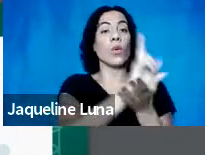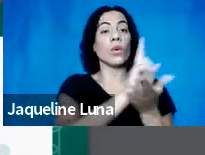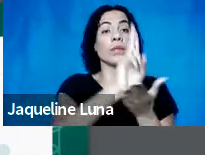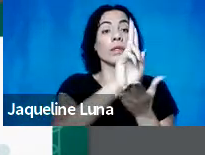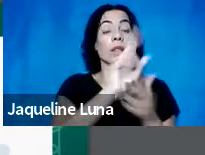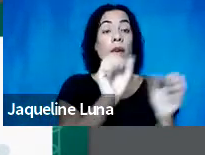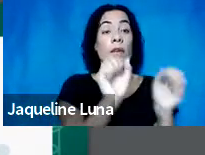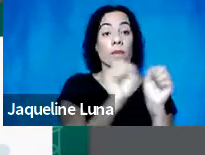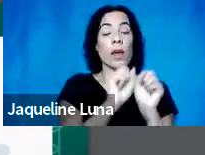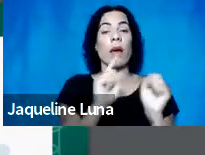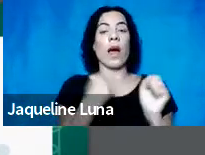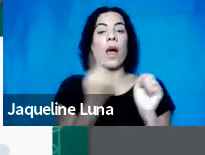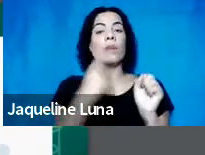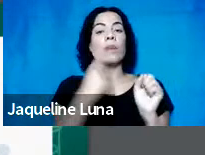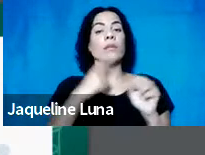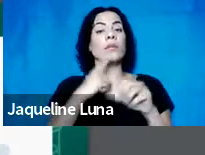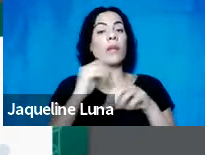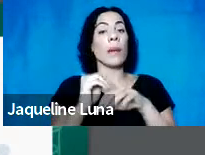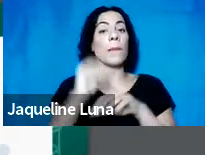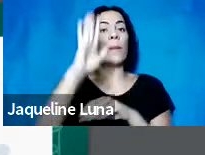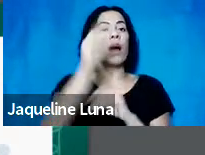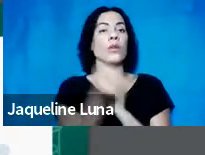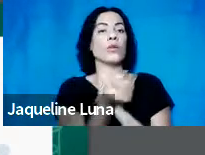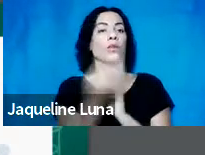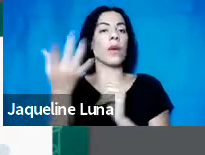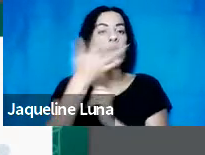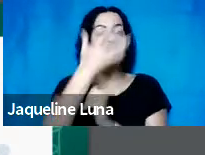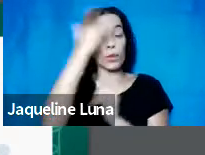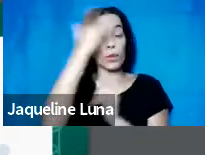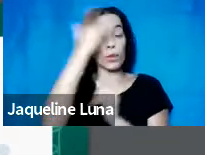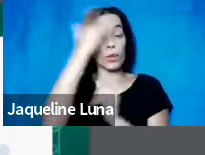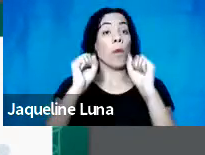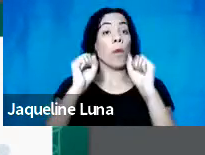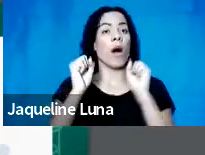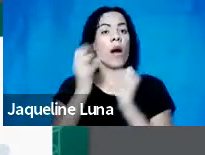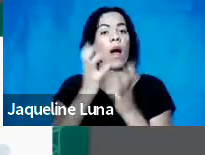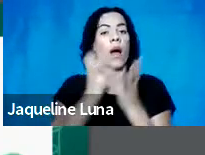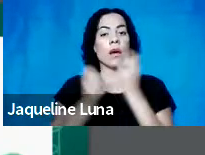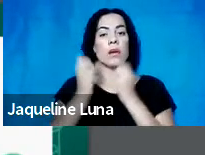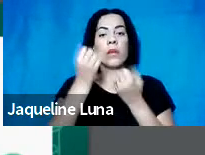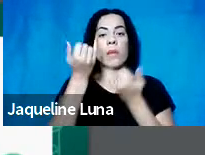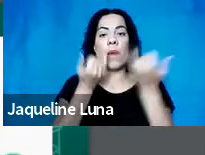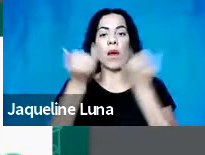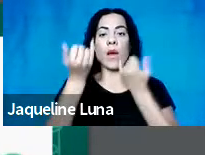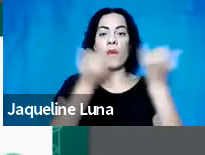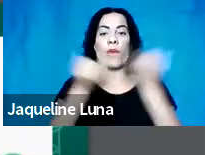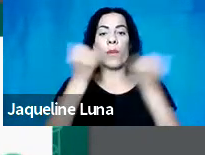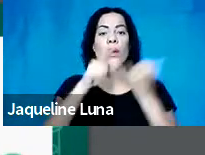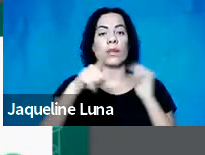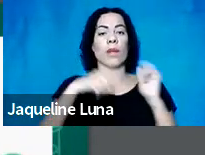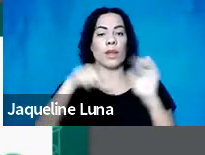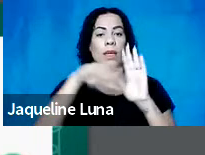a gente tem aí mais uma boa quantidade de pessoas que podem receber a informação de que o programa existe.